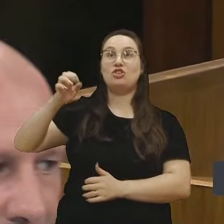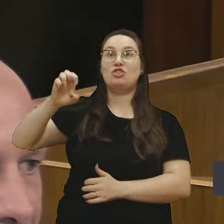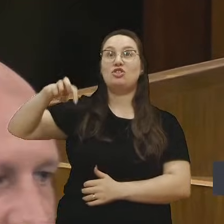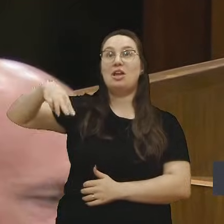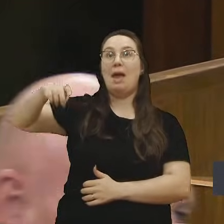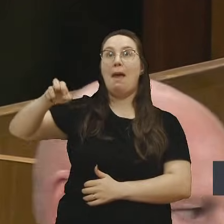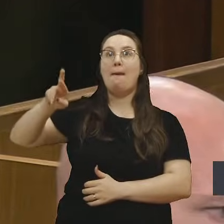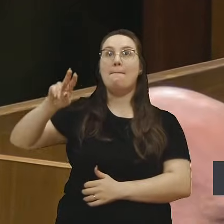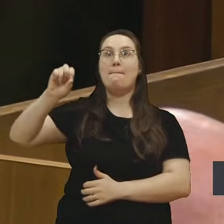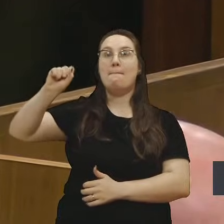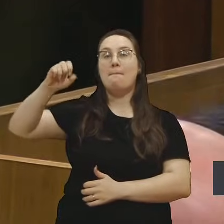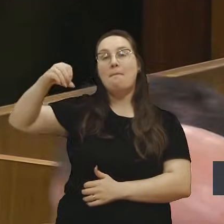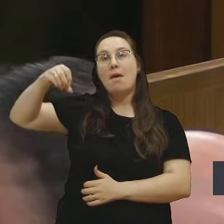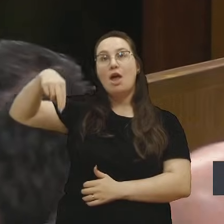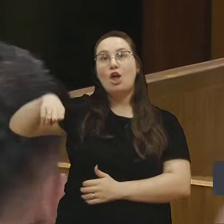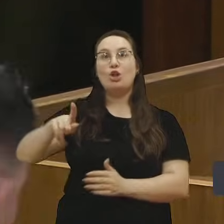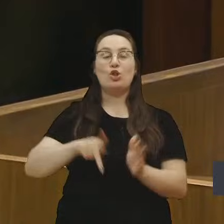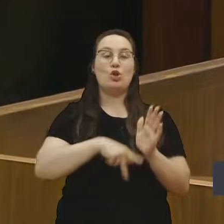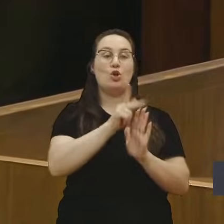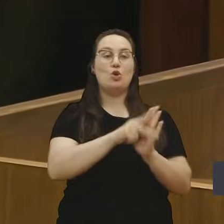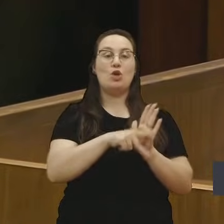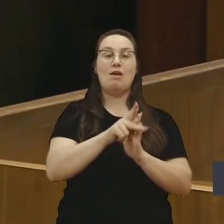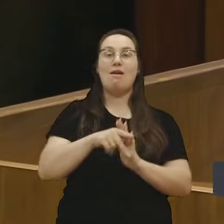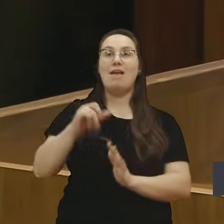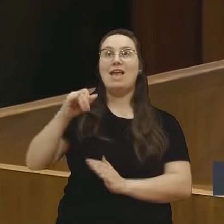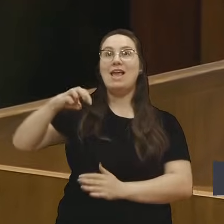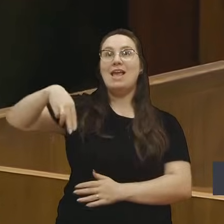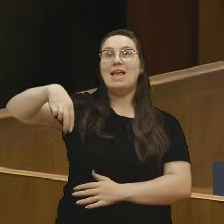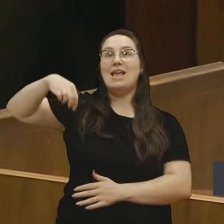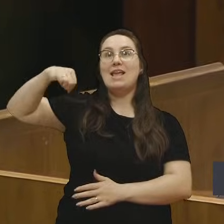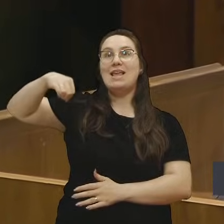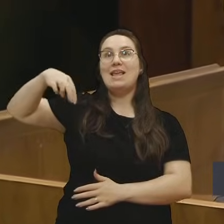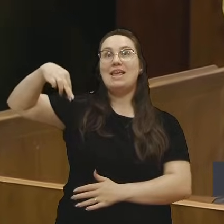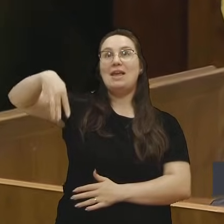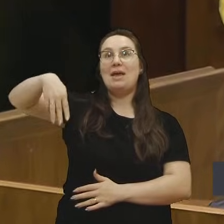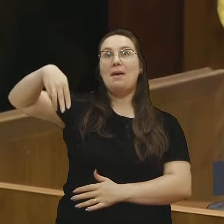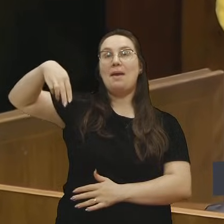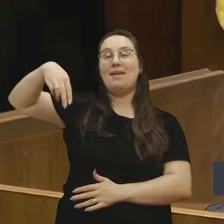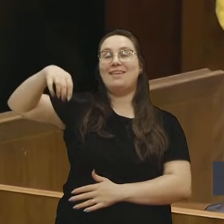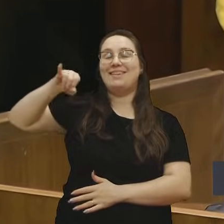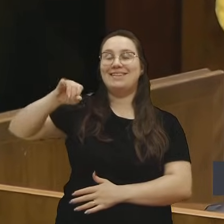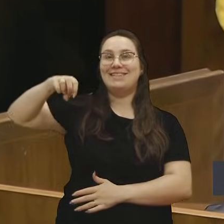o Tequila e o Projetos Inspiradores.